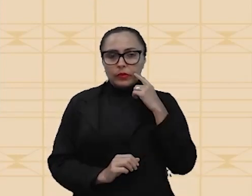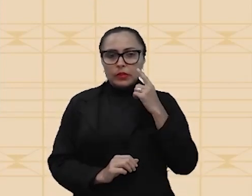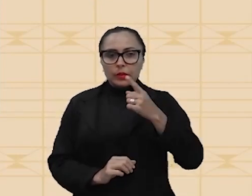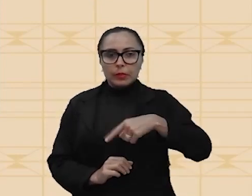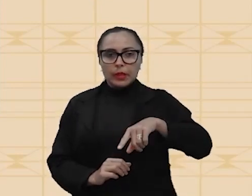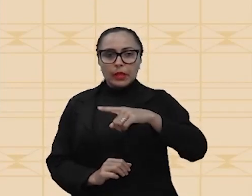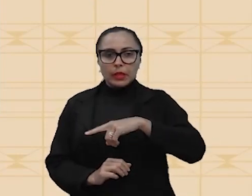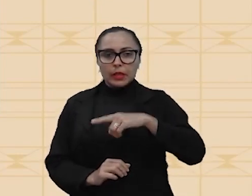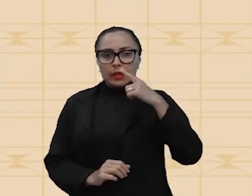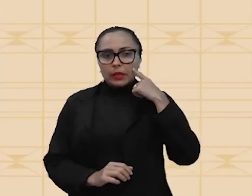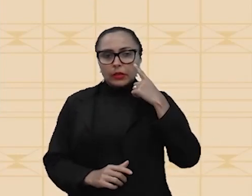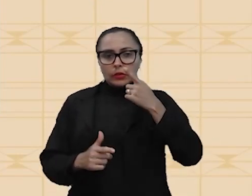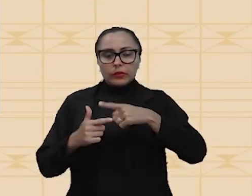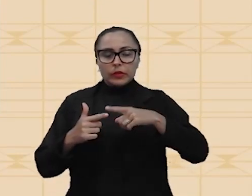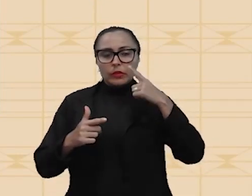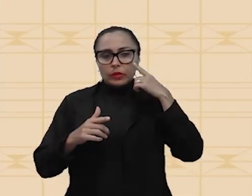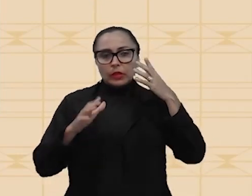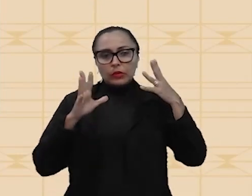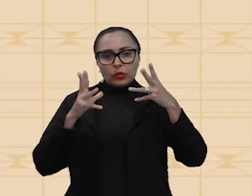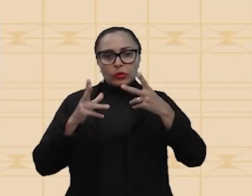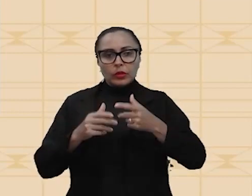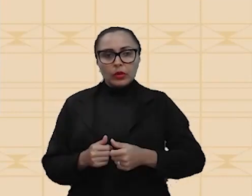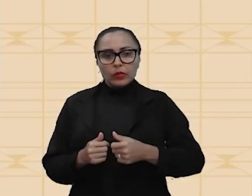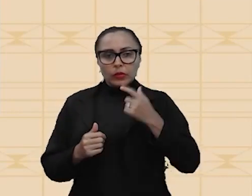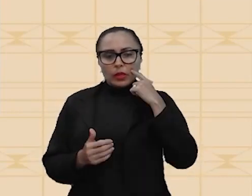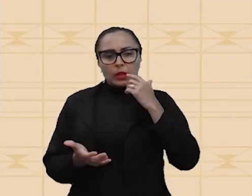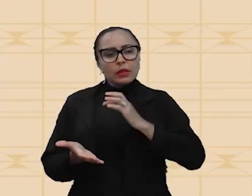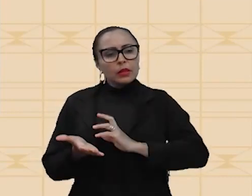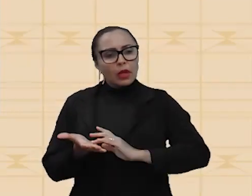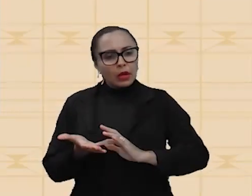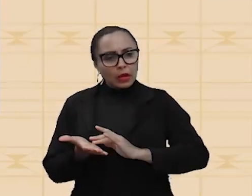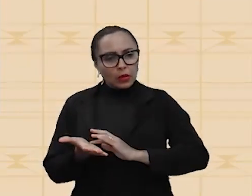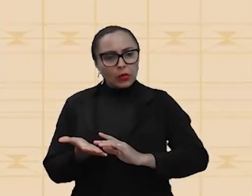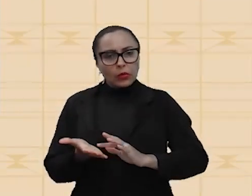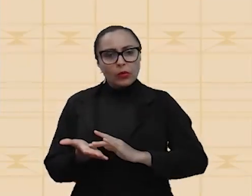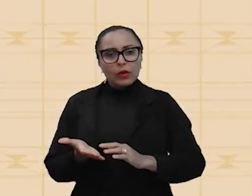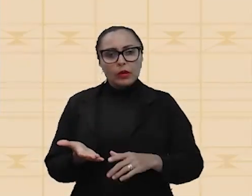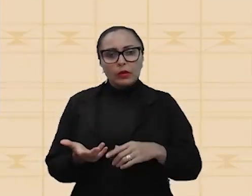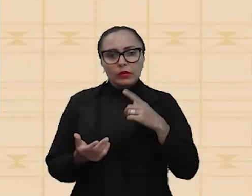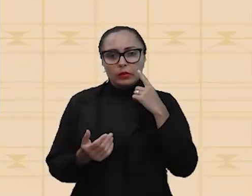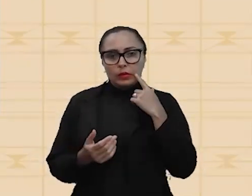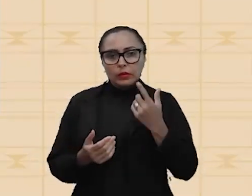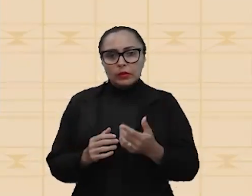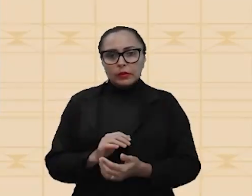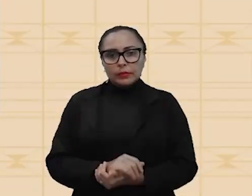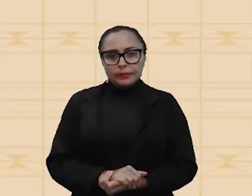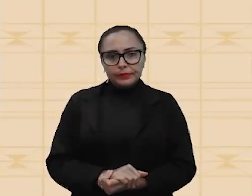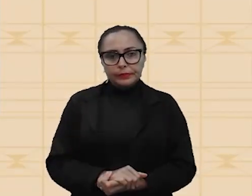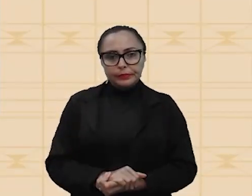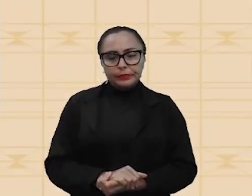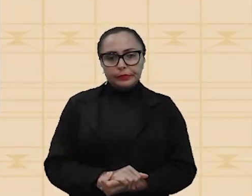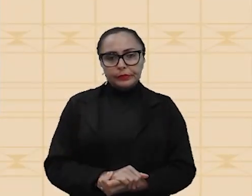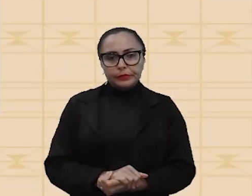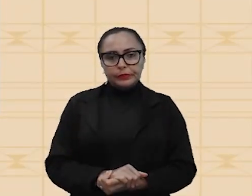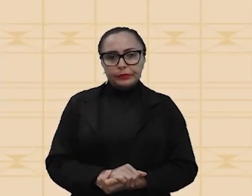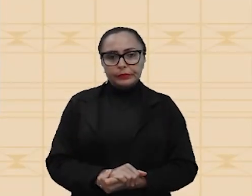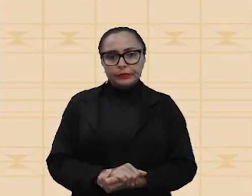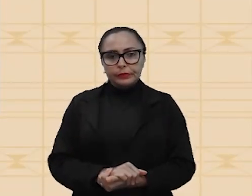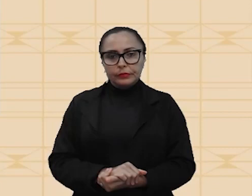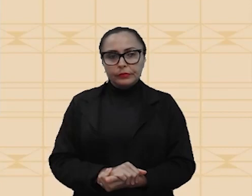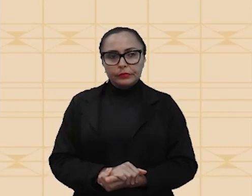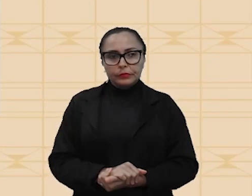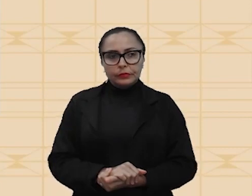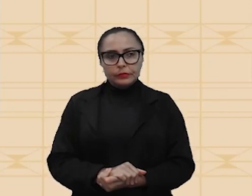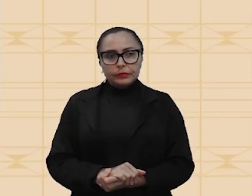potência total, você está calculando o rendimento de um gerador. Mas aí, você tendo